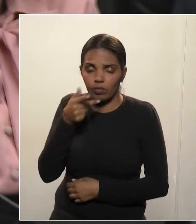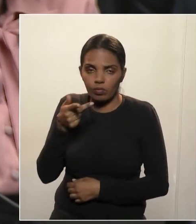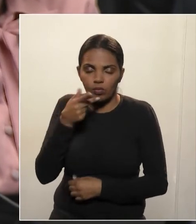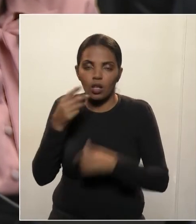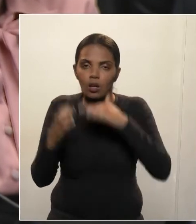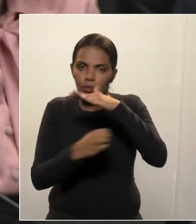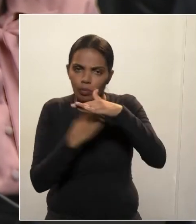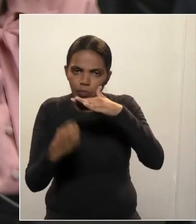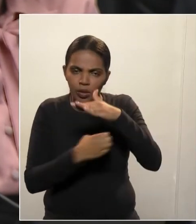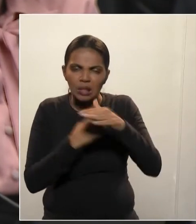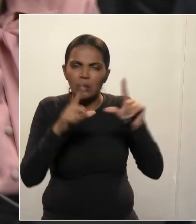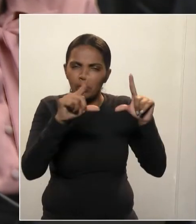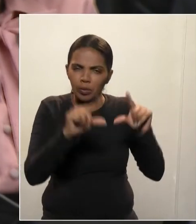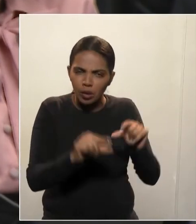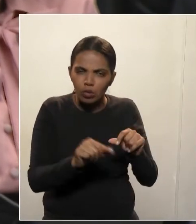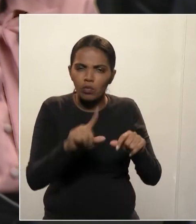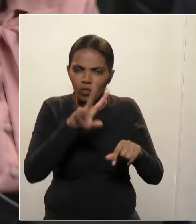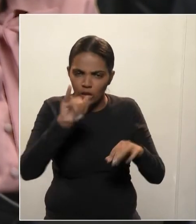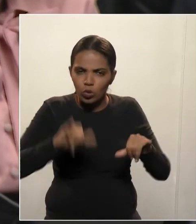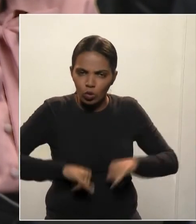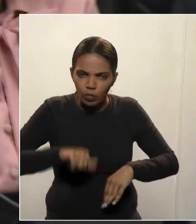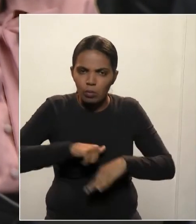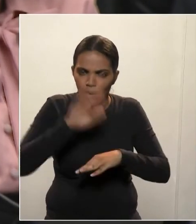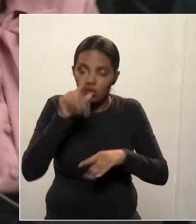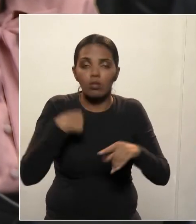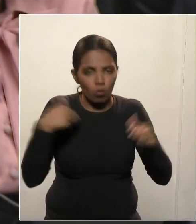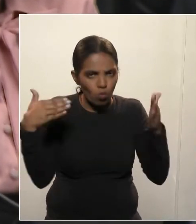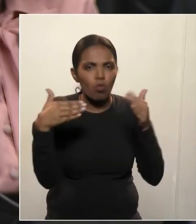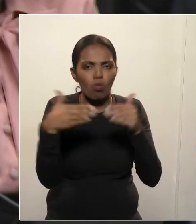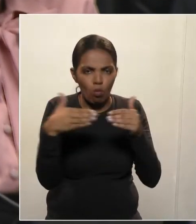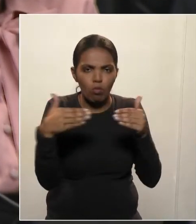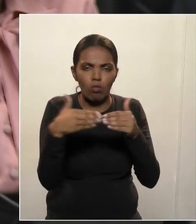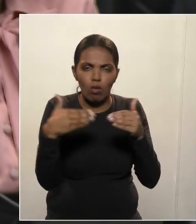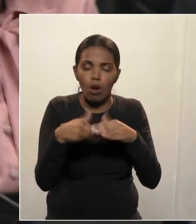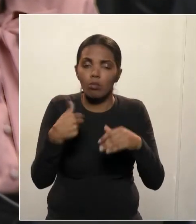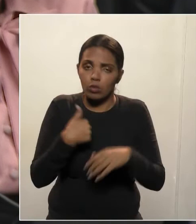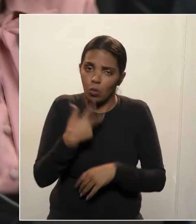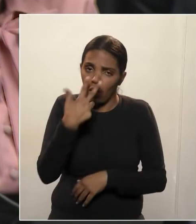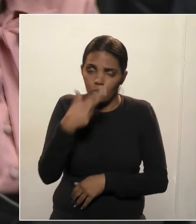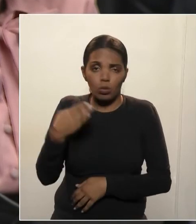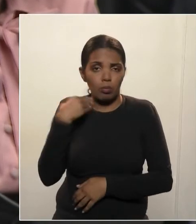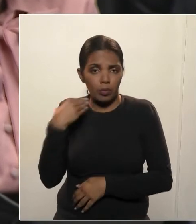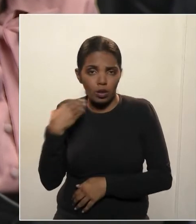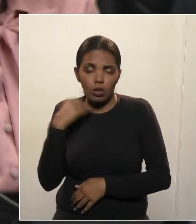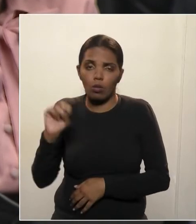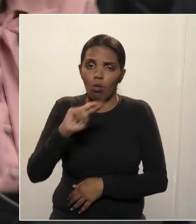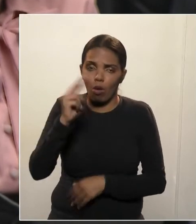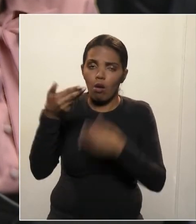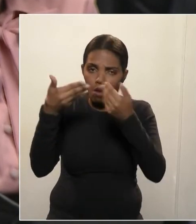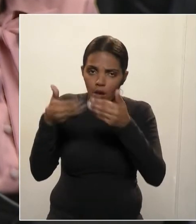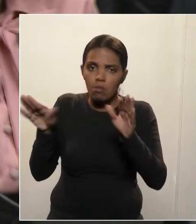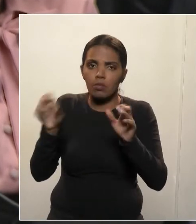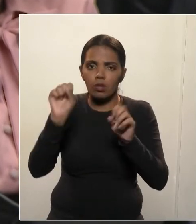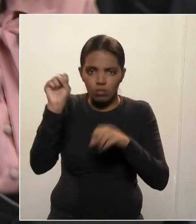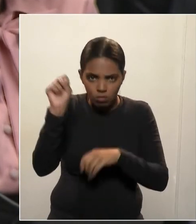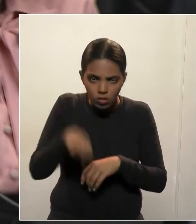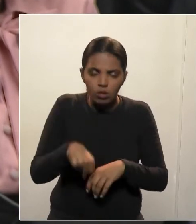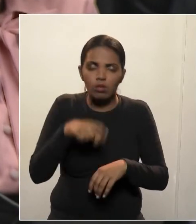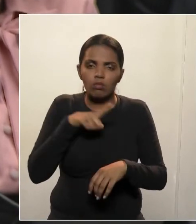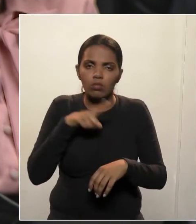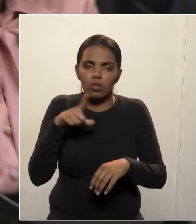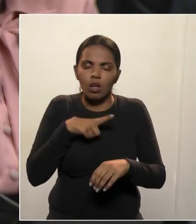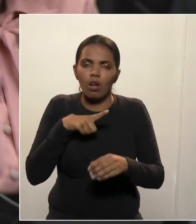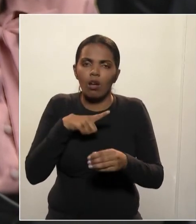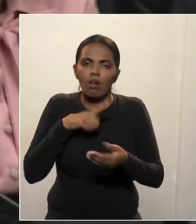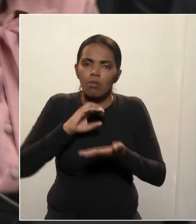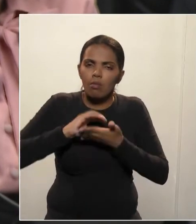pequenos empresários, eu tenho plena concordância. Uhum. Acho que é preciso que os grandes bancos ou o sistema financeiro nacional abra, sim, uma linha de crédito para manter os